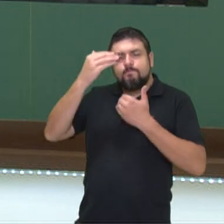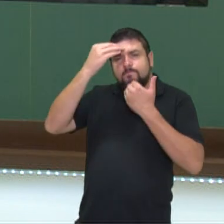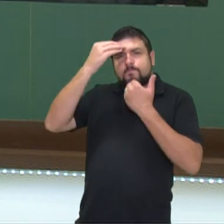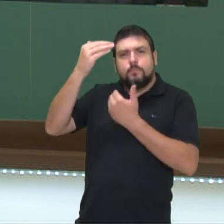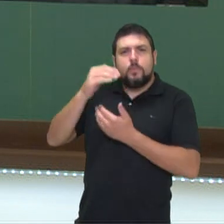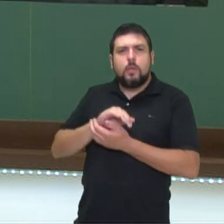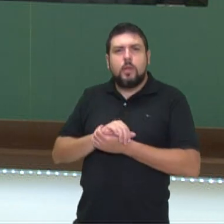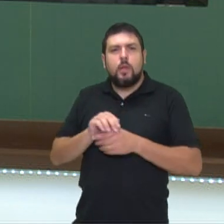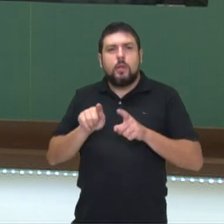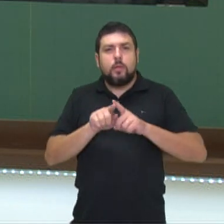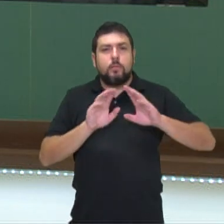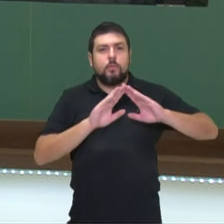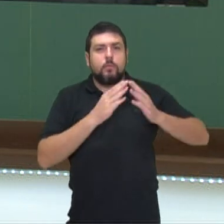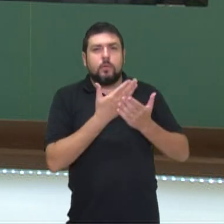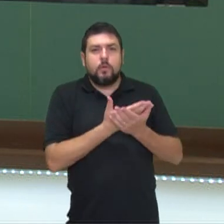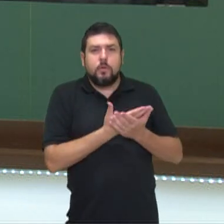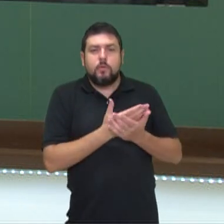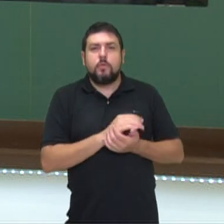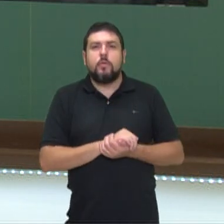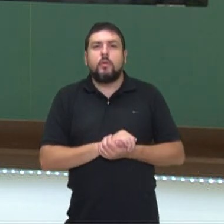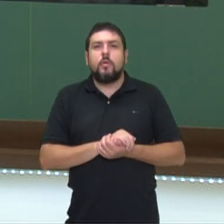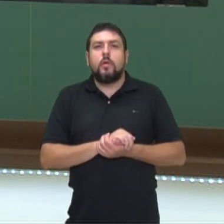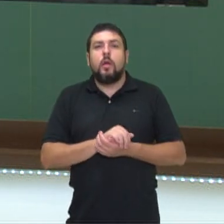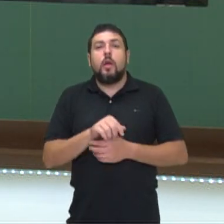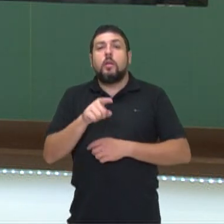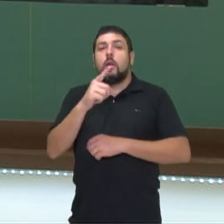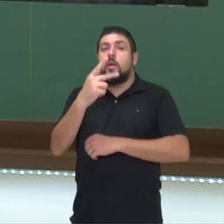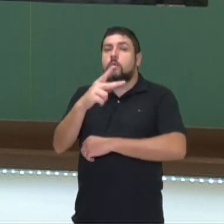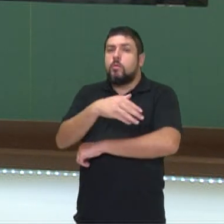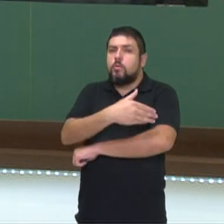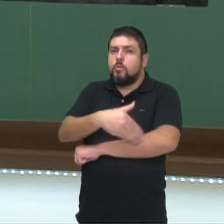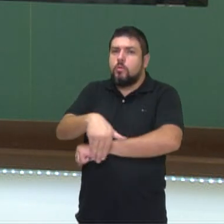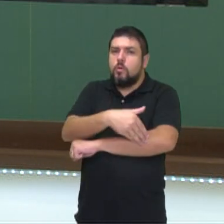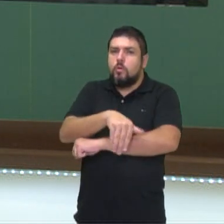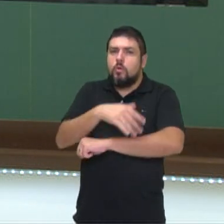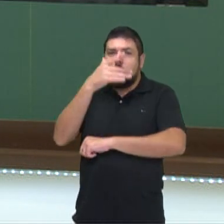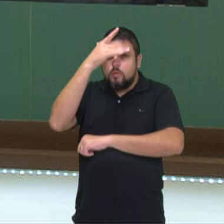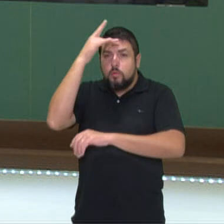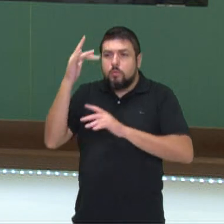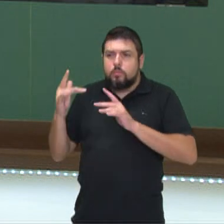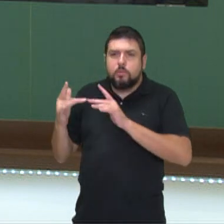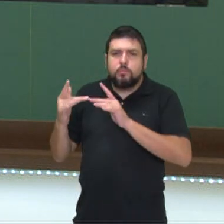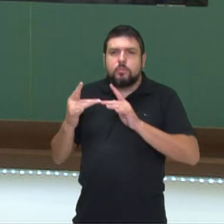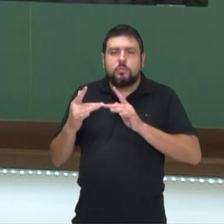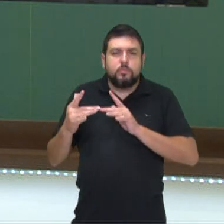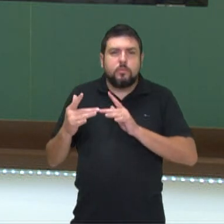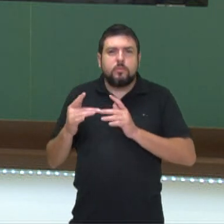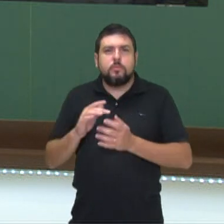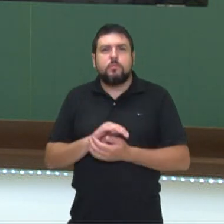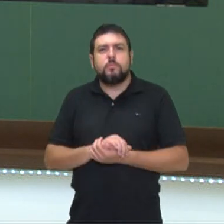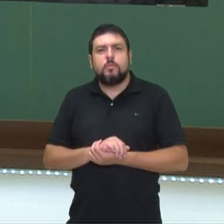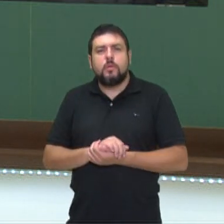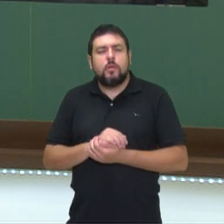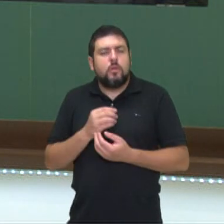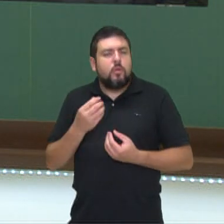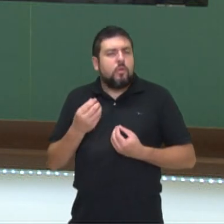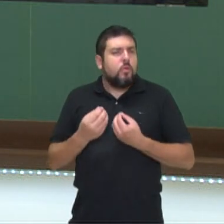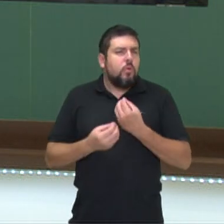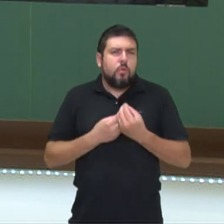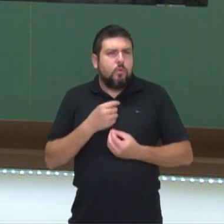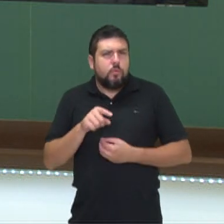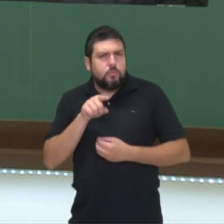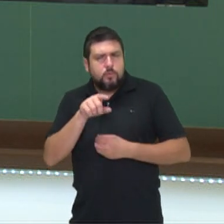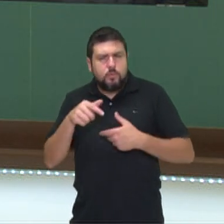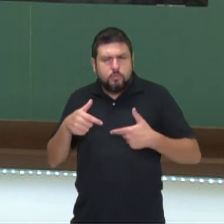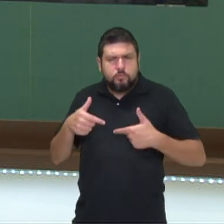seu colégio, pela sua escola, pela sua rua, por todas as pessoas? Por tudo que tem? Como você age